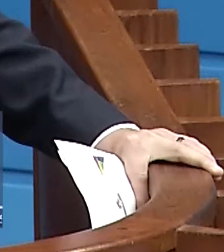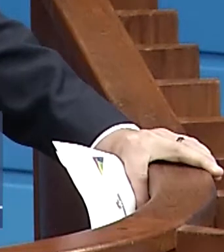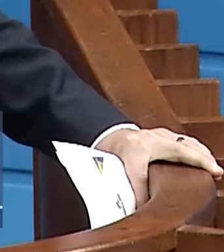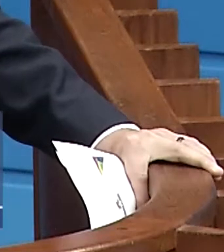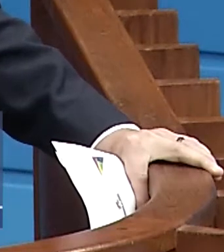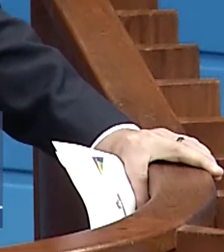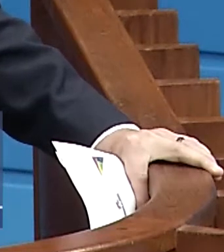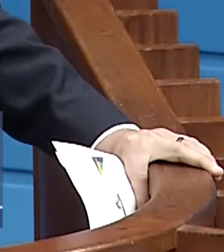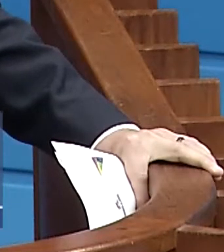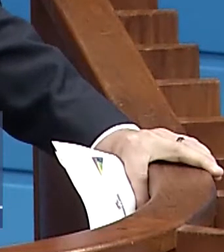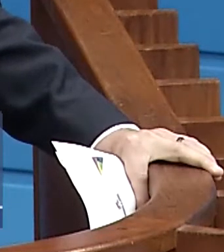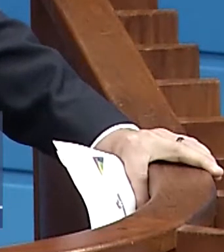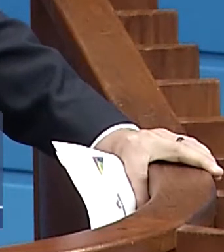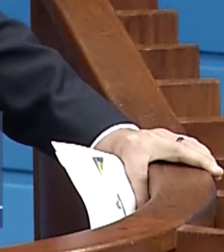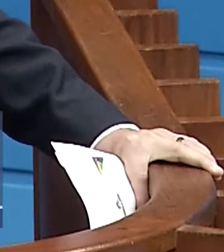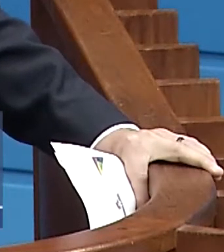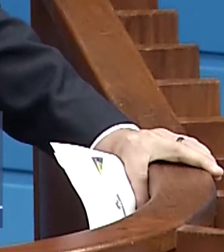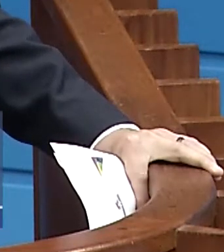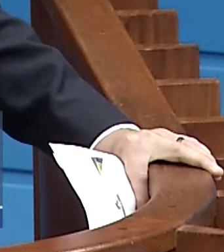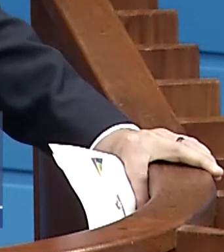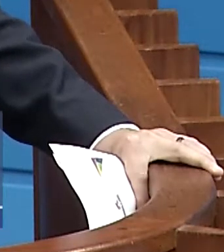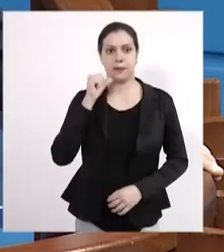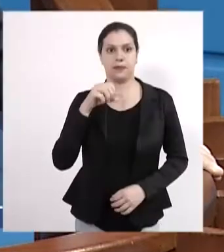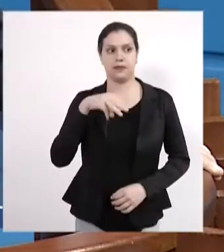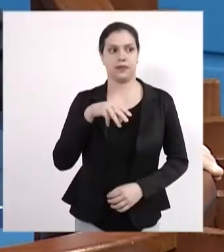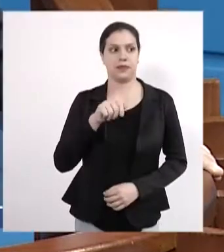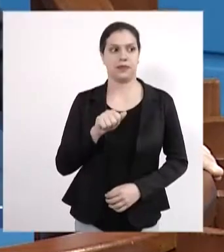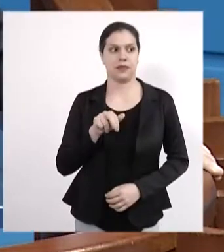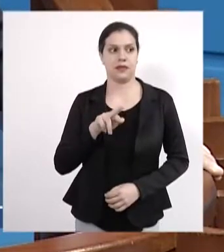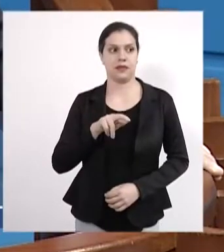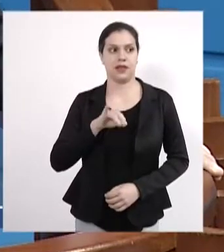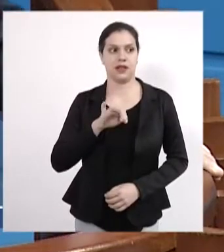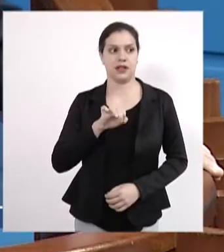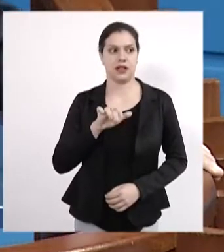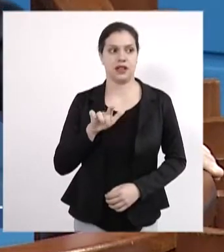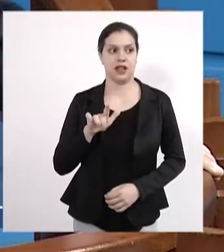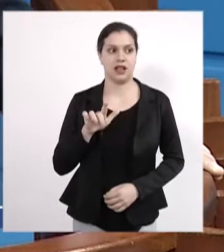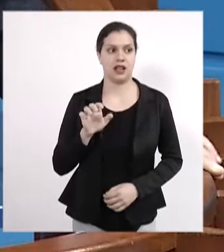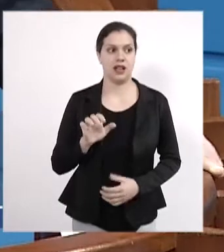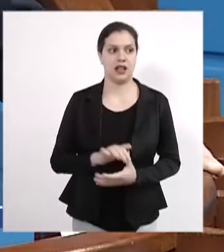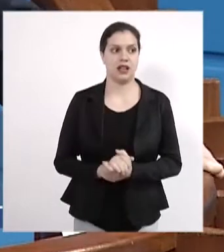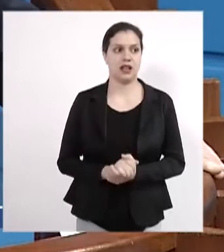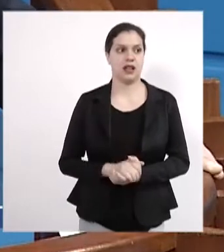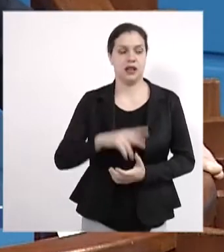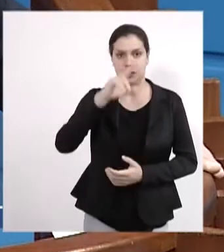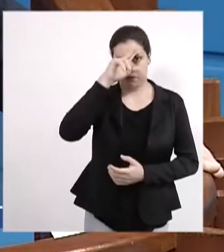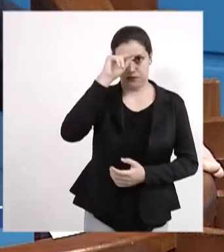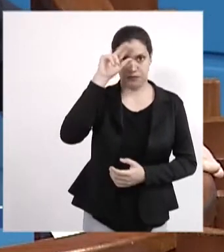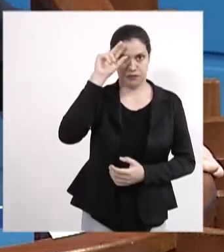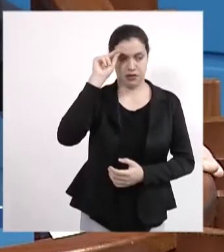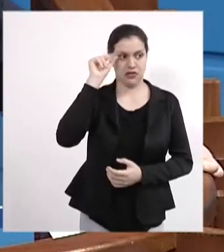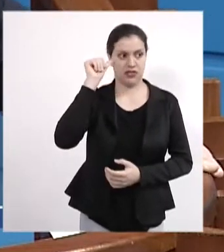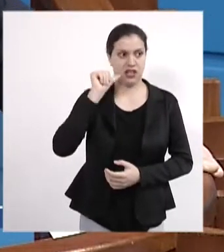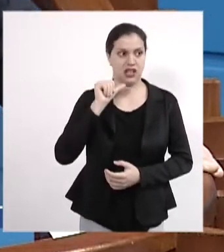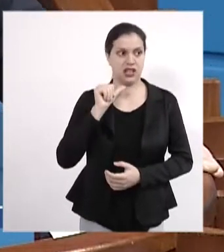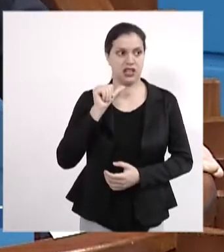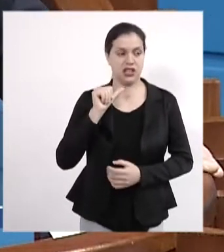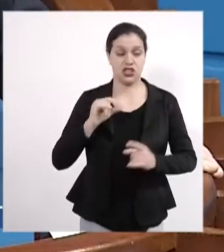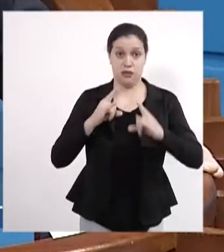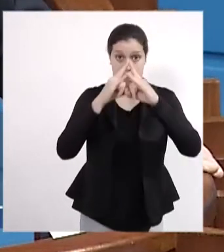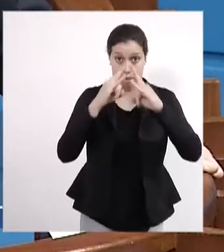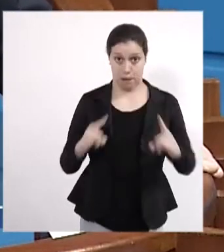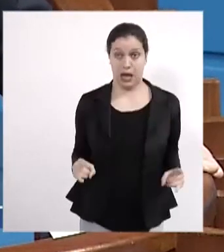foi uma política, acho que prefeita de Paris, lá na França. Ela falou: Marielle vai derrubar o governo